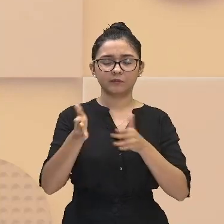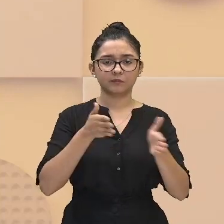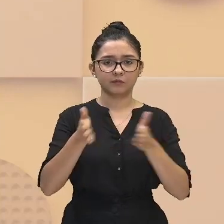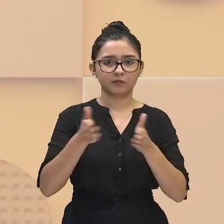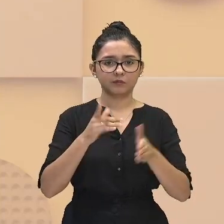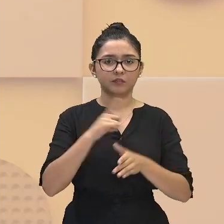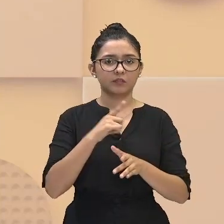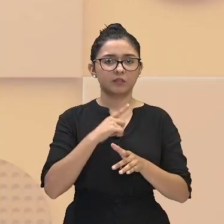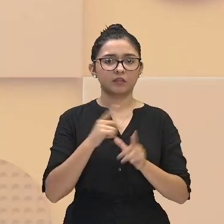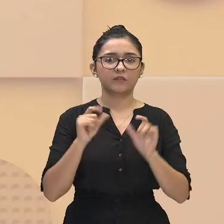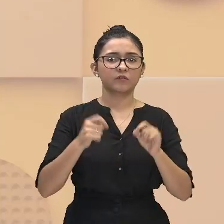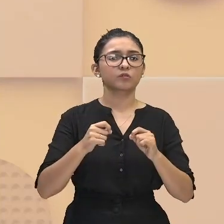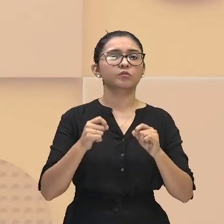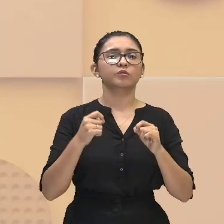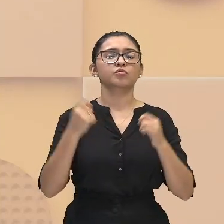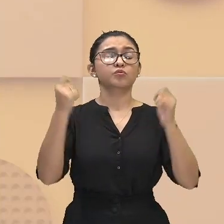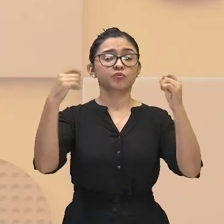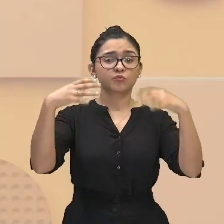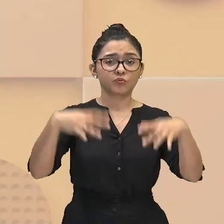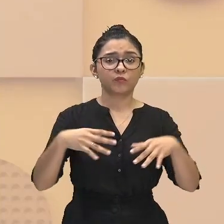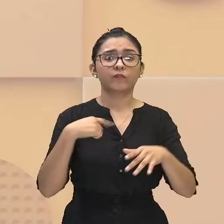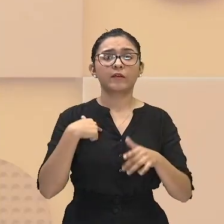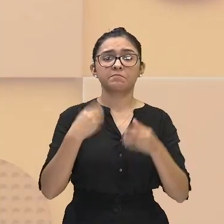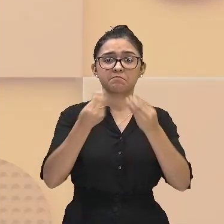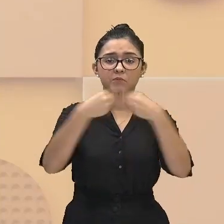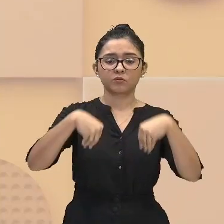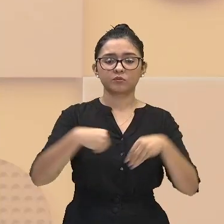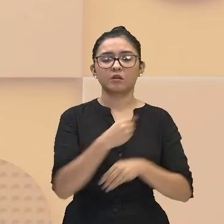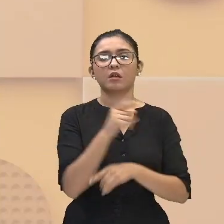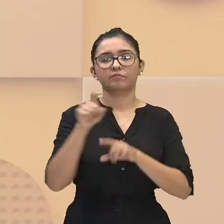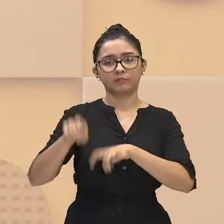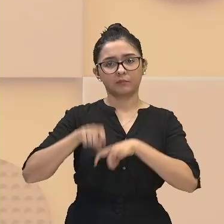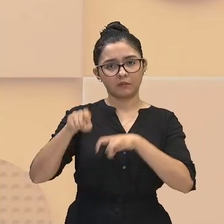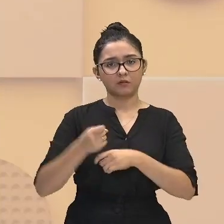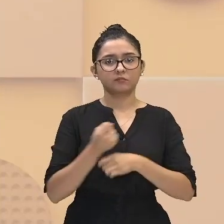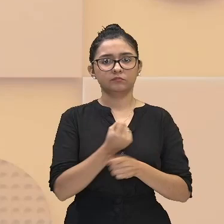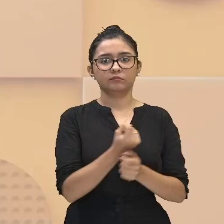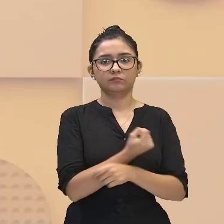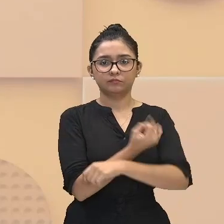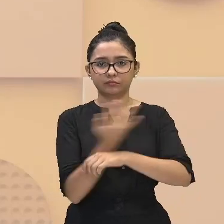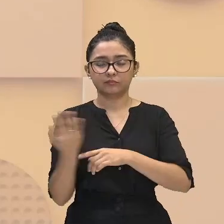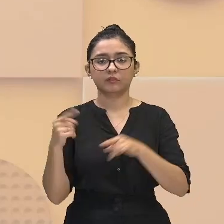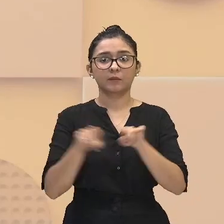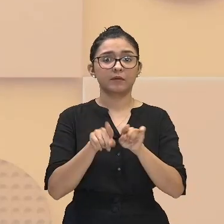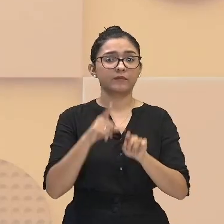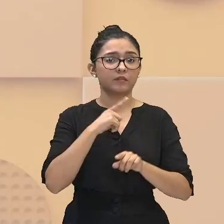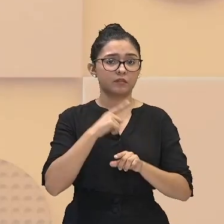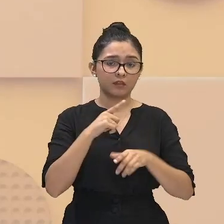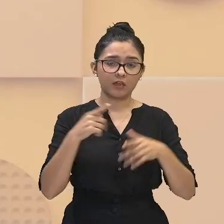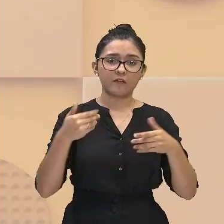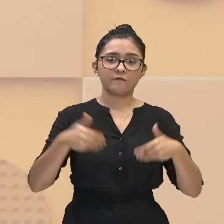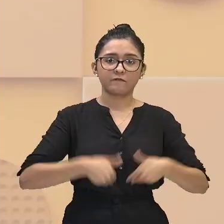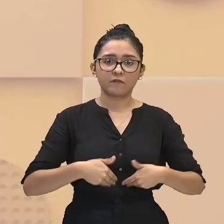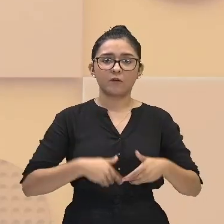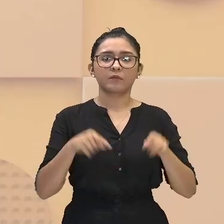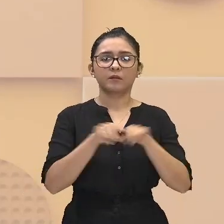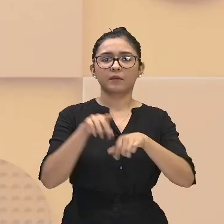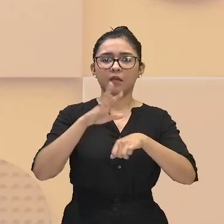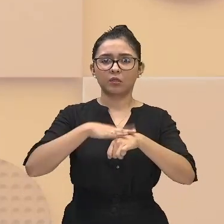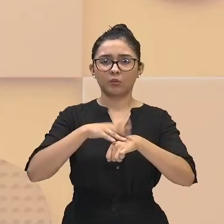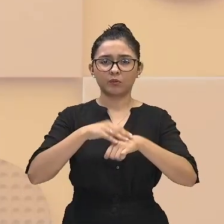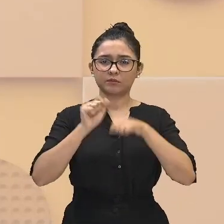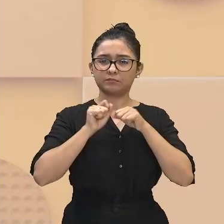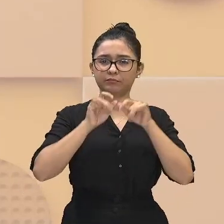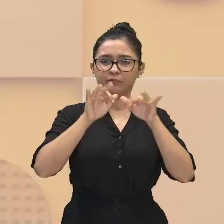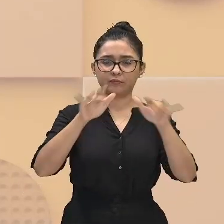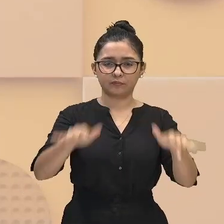período de grande chuva que vai afetar a produção, vai gerar uma grande fome. Vamos ter a peste negra, que vai dizimar milhares